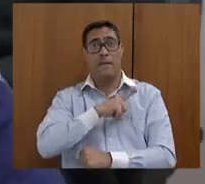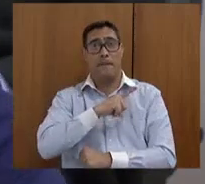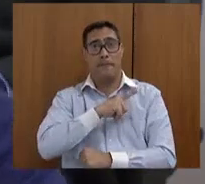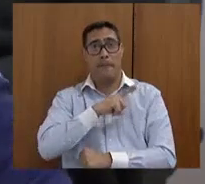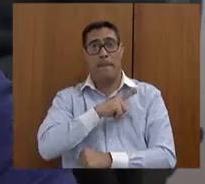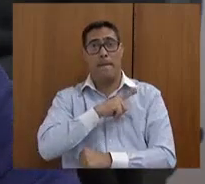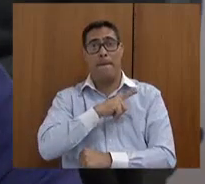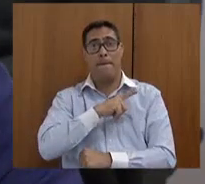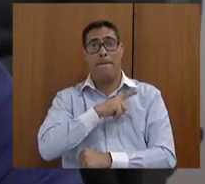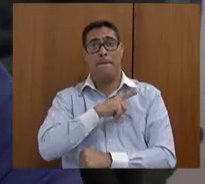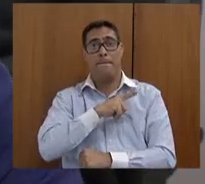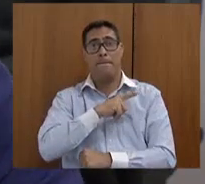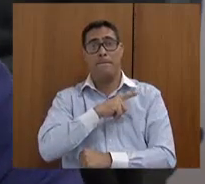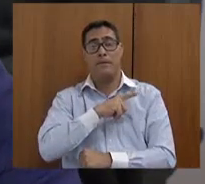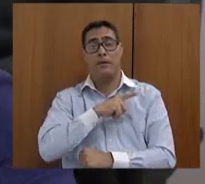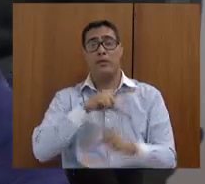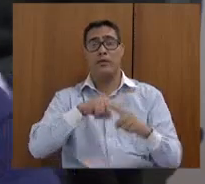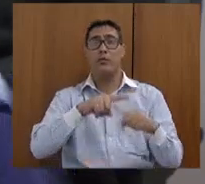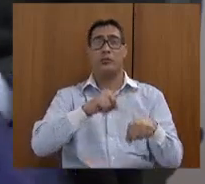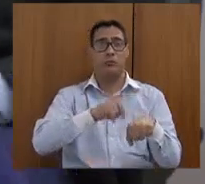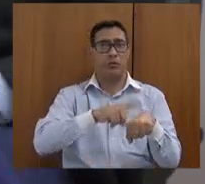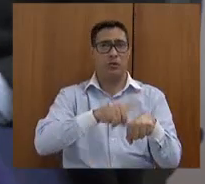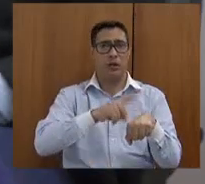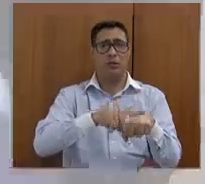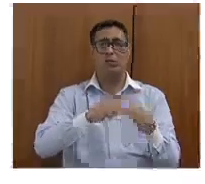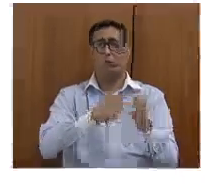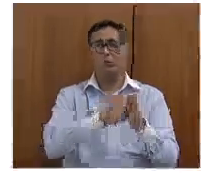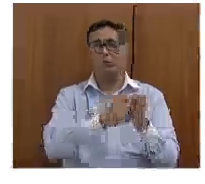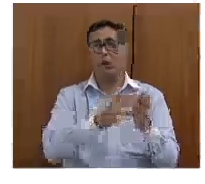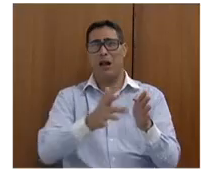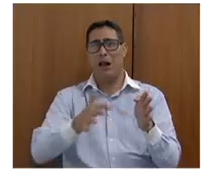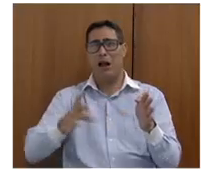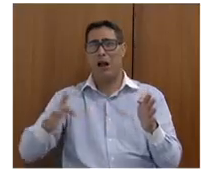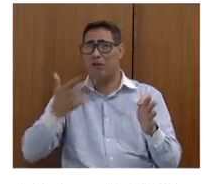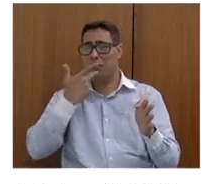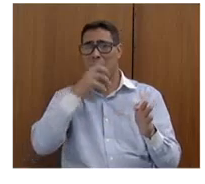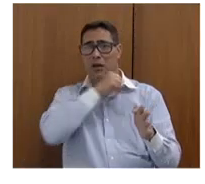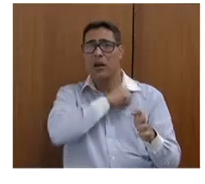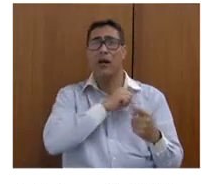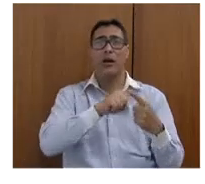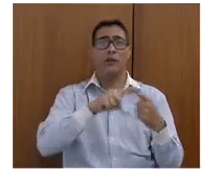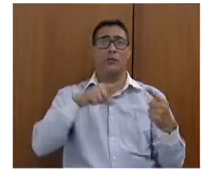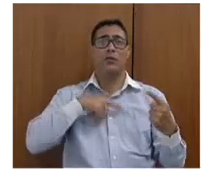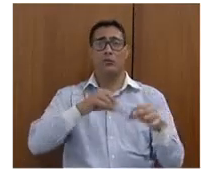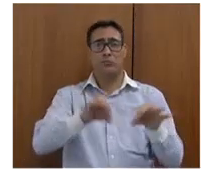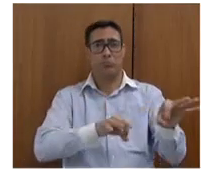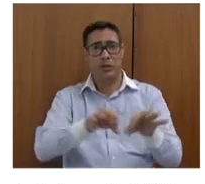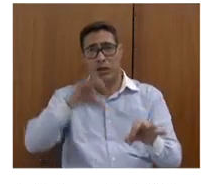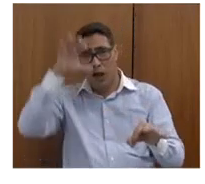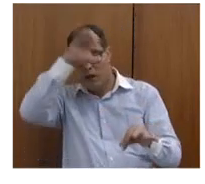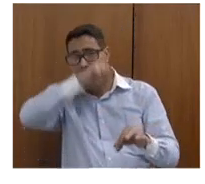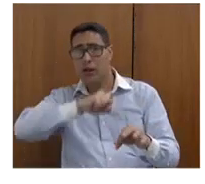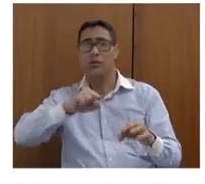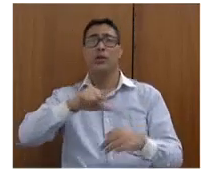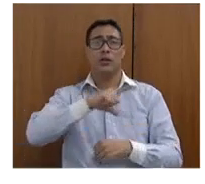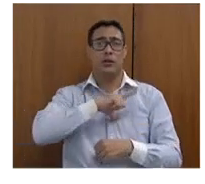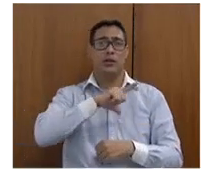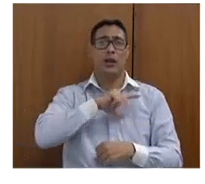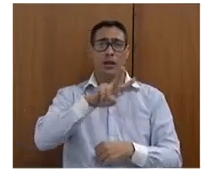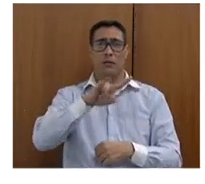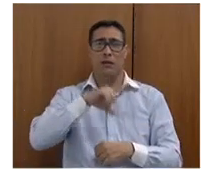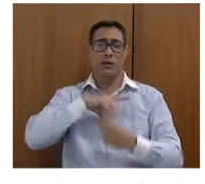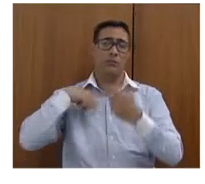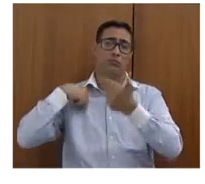gente o meu tempo tá passando bastante eu vou andar um pouquinho mais rápido é o plano tinha composição de aprendizagem que vem para poder